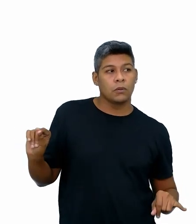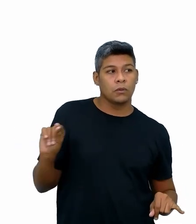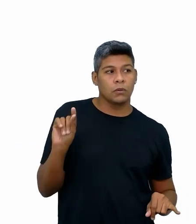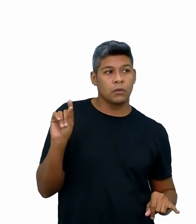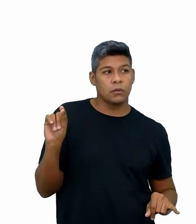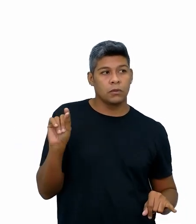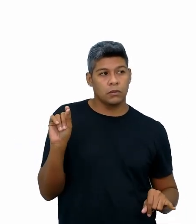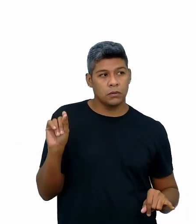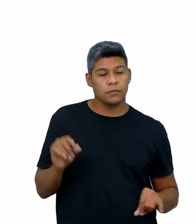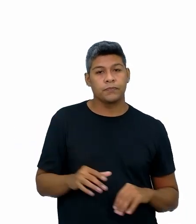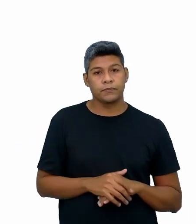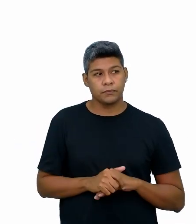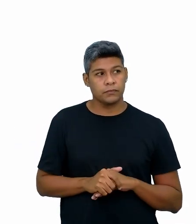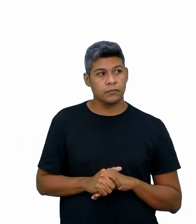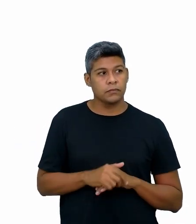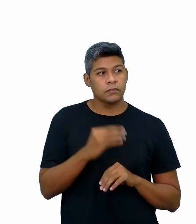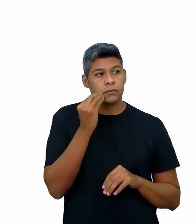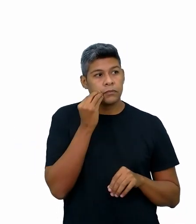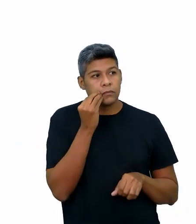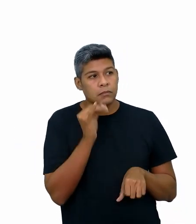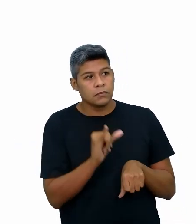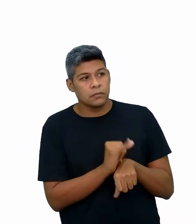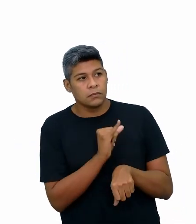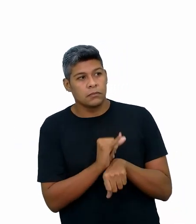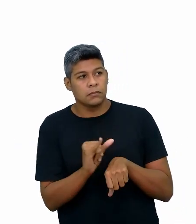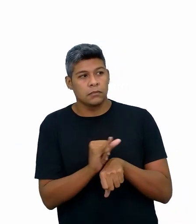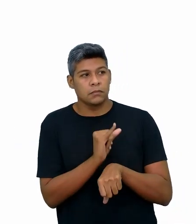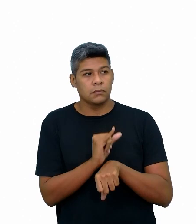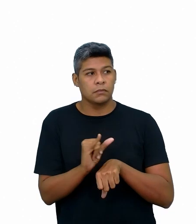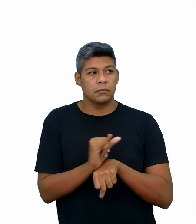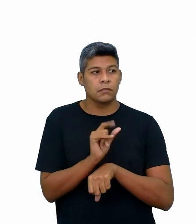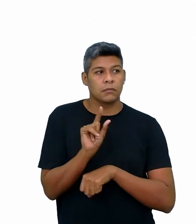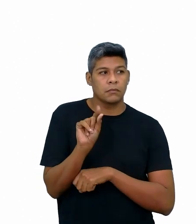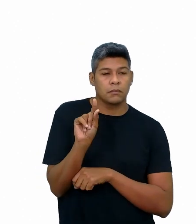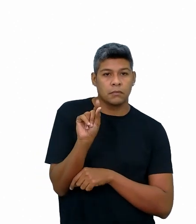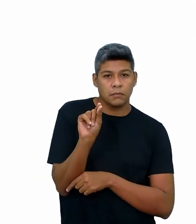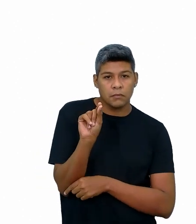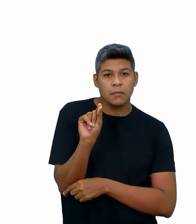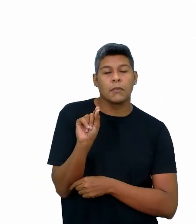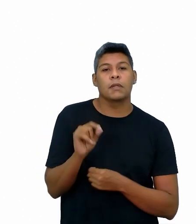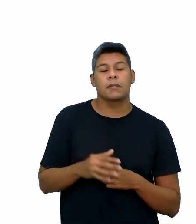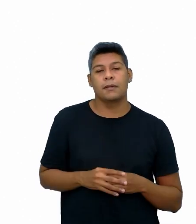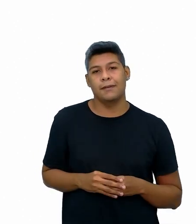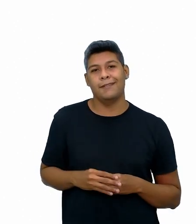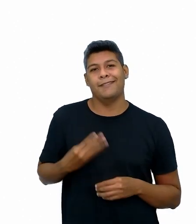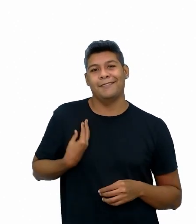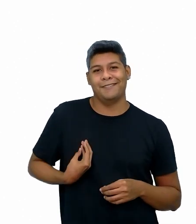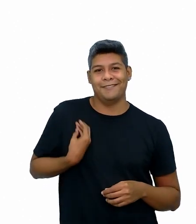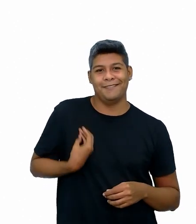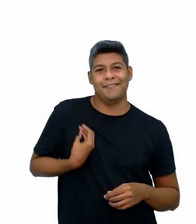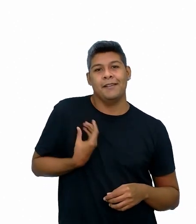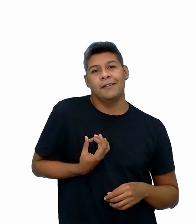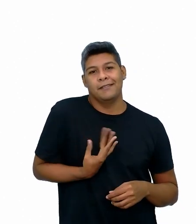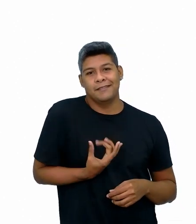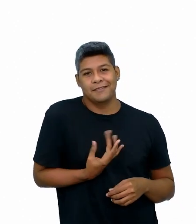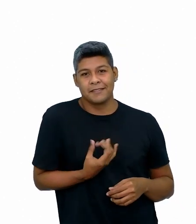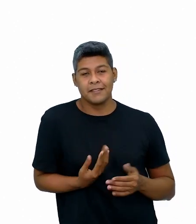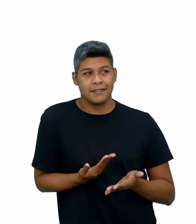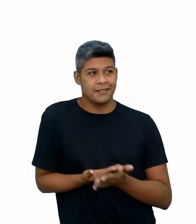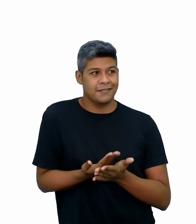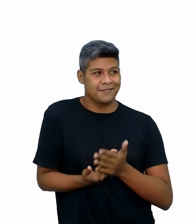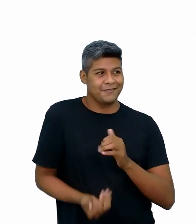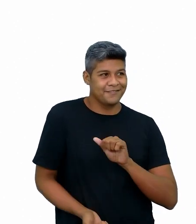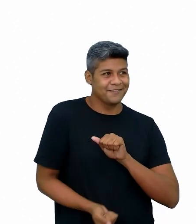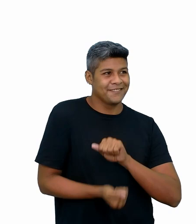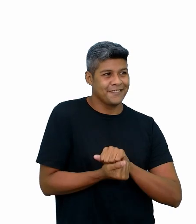impressa. Então, ele já vai ter recursos aí suficientes, né, para que ele possa, sozinho, no caso, claro, nas aulas dele, junto